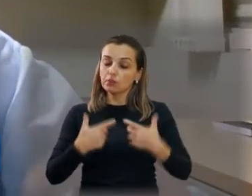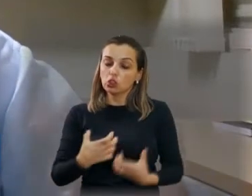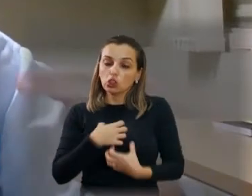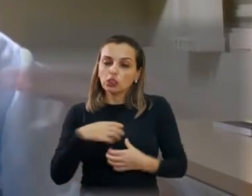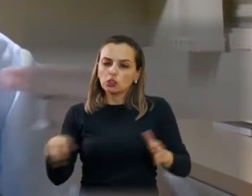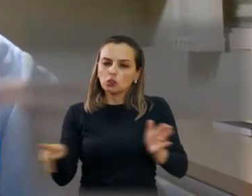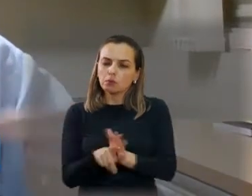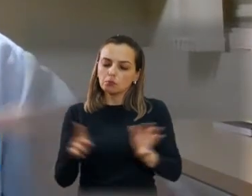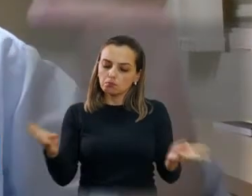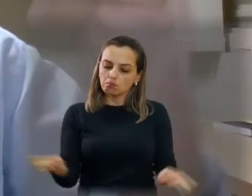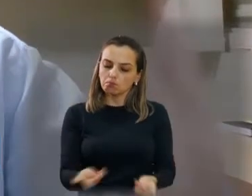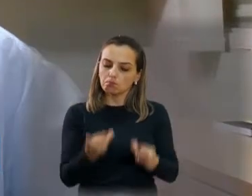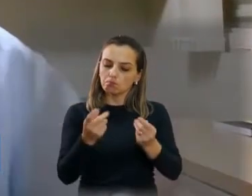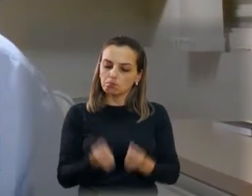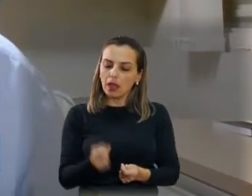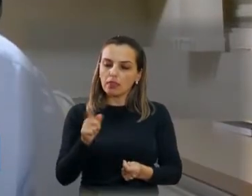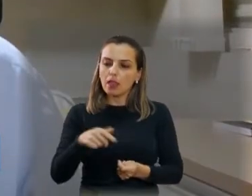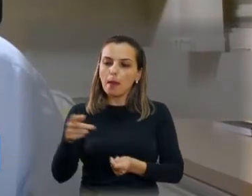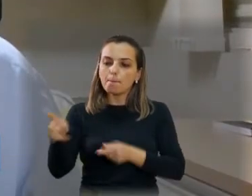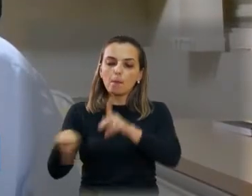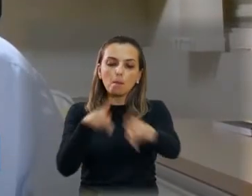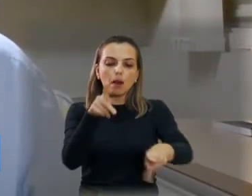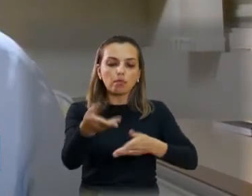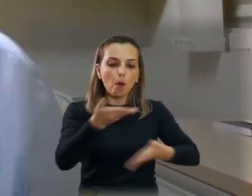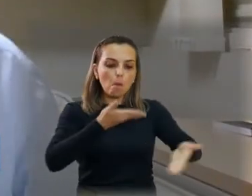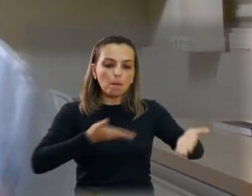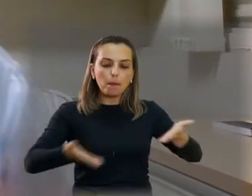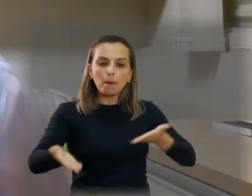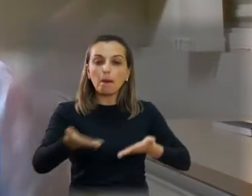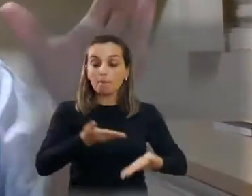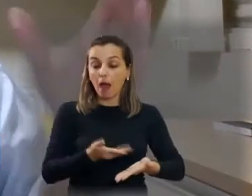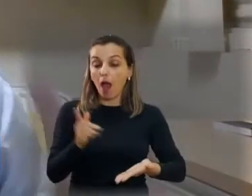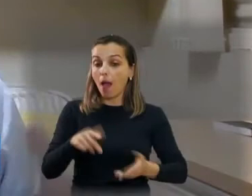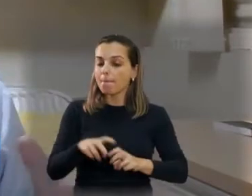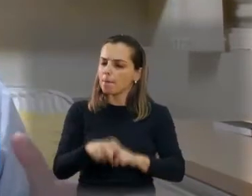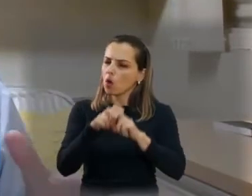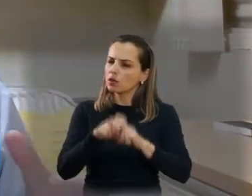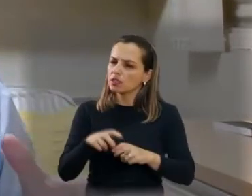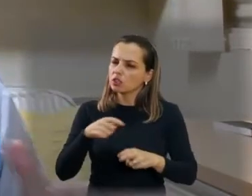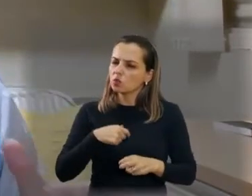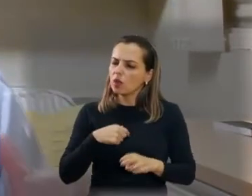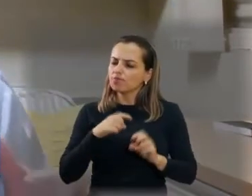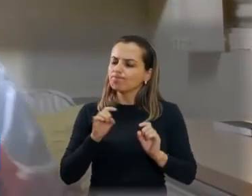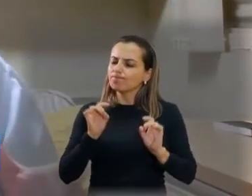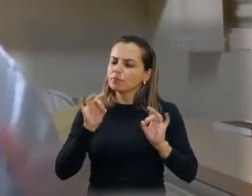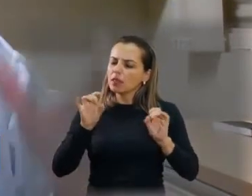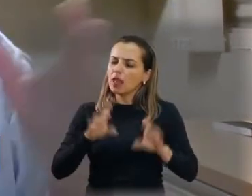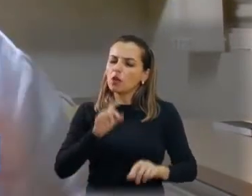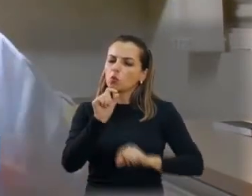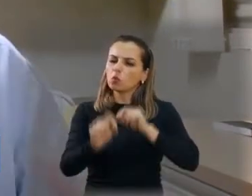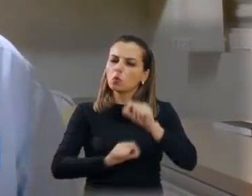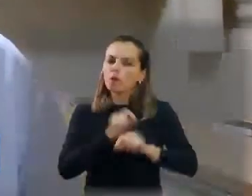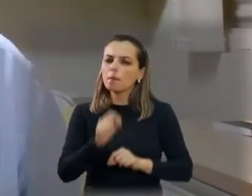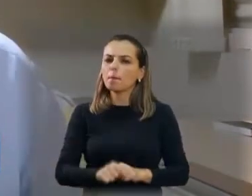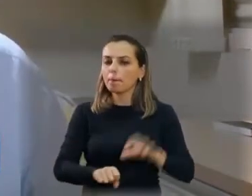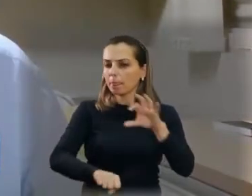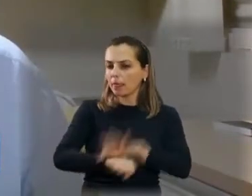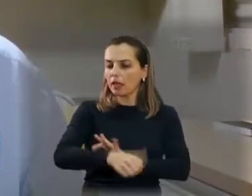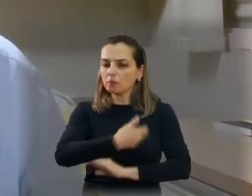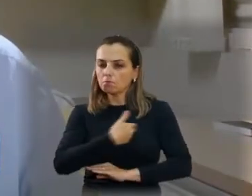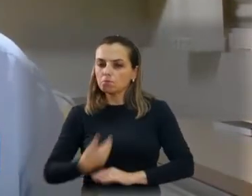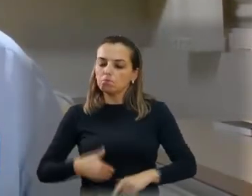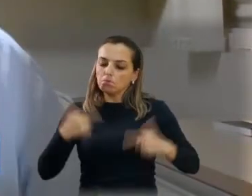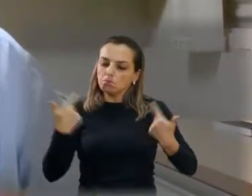eficazes e qualitativas para a gente ouvir a população. E nesse sentido, eu gostaria de ressaltar que a Defensoria Pública nunca parou de